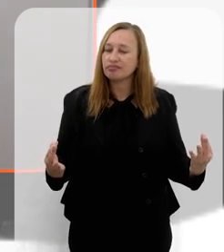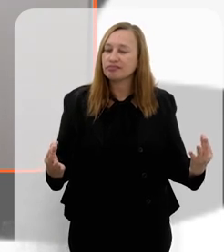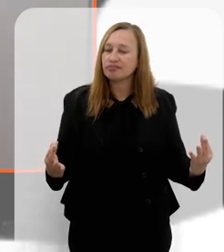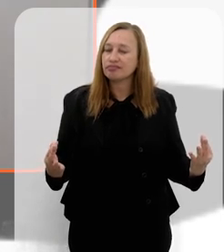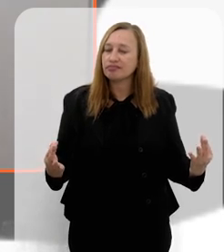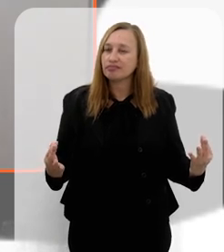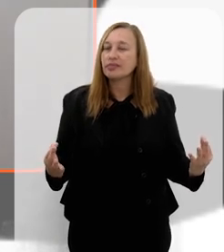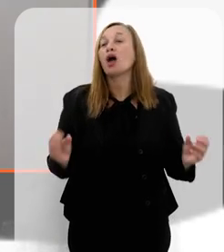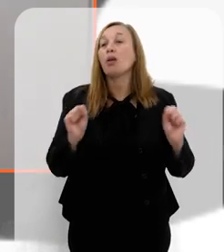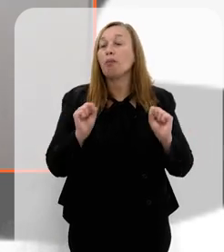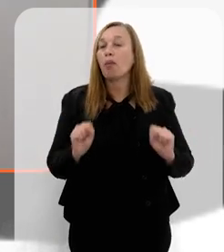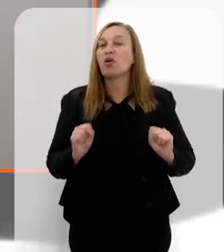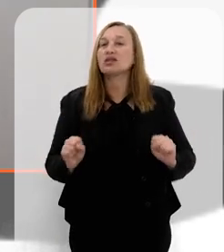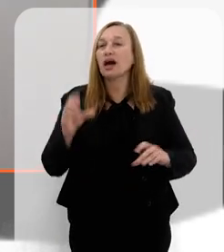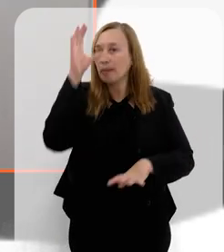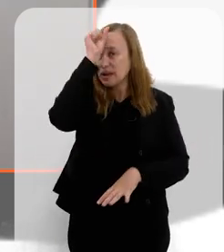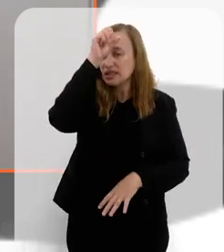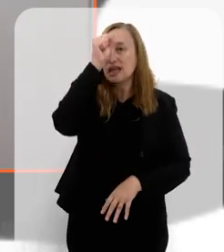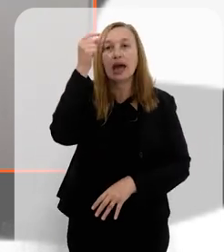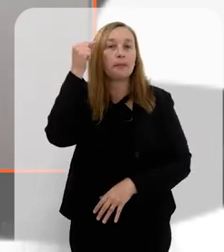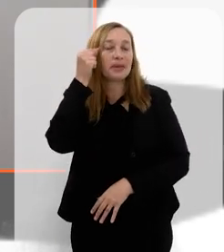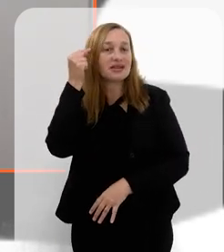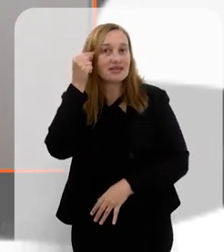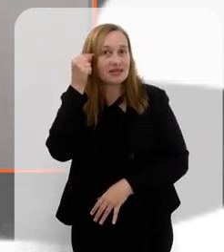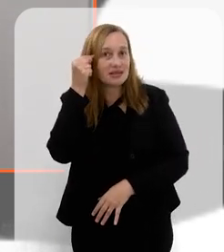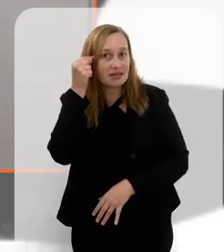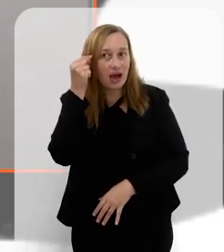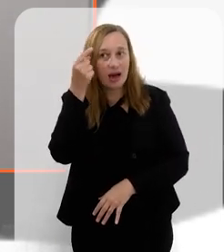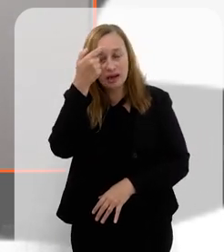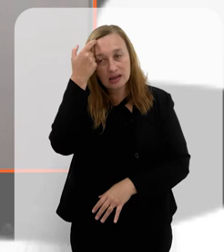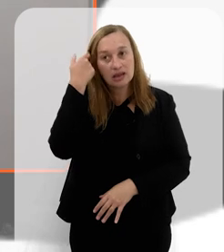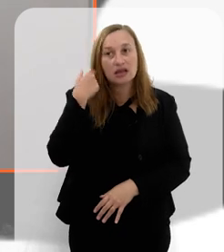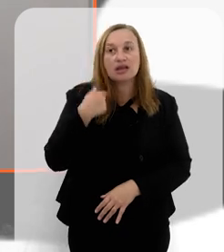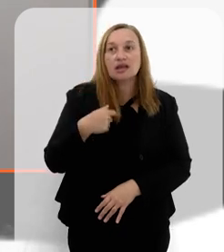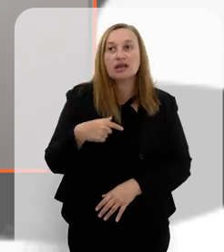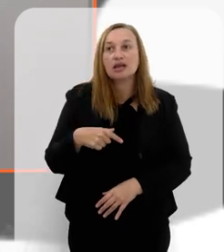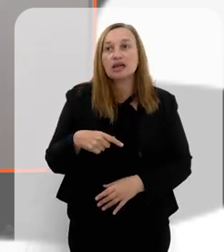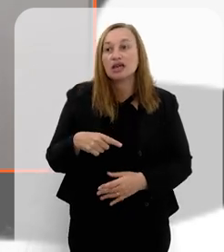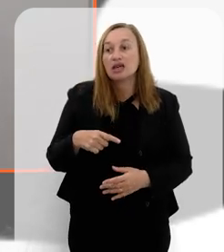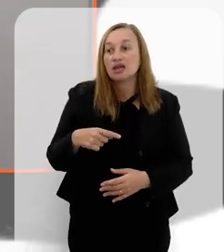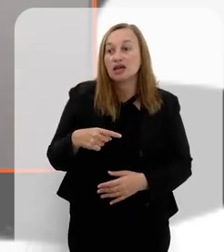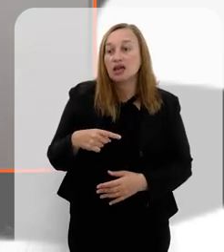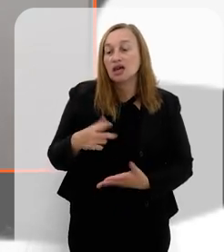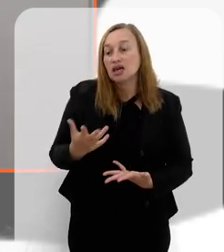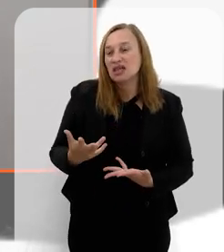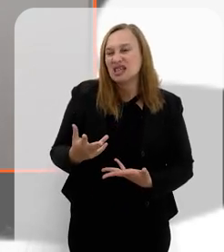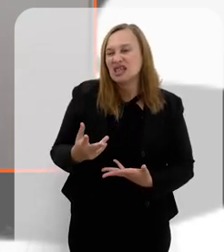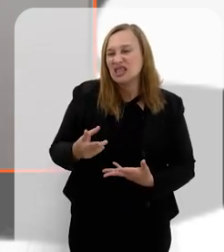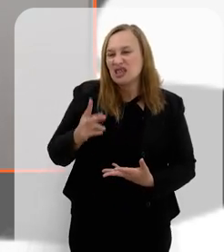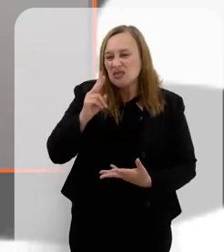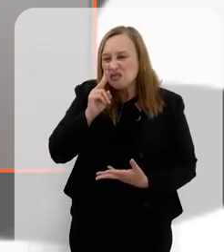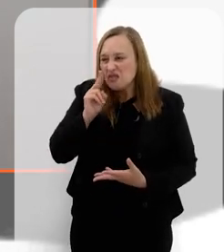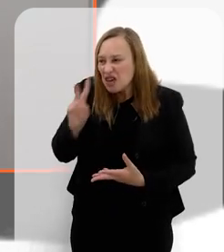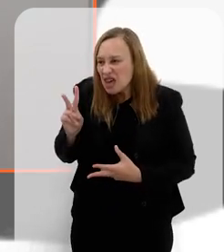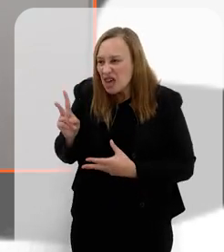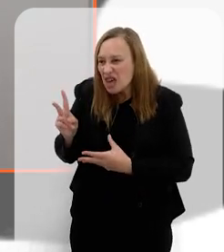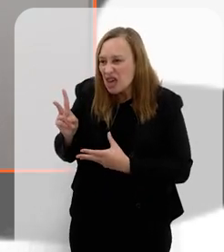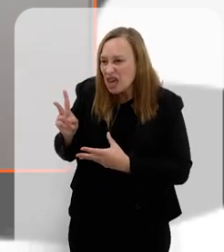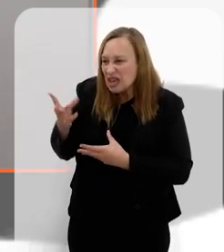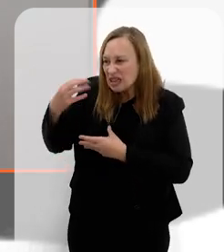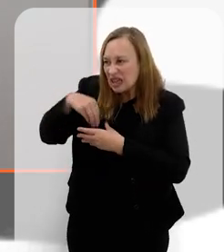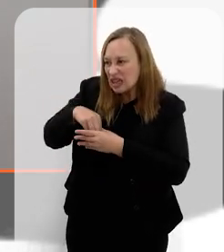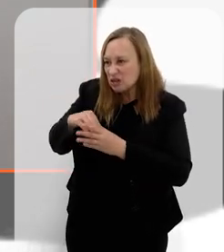refúgio interno, possam aprender a pensar que nem sempre o que elas assistem dentro de casa